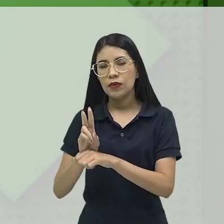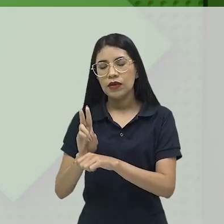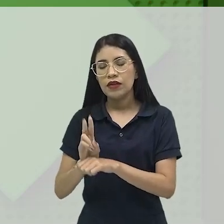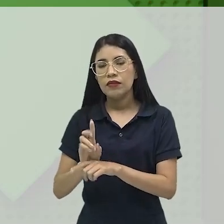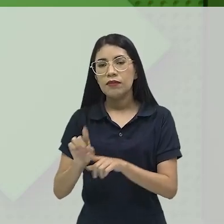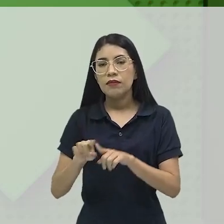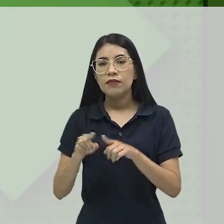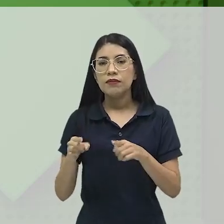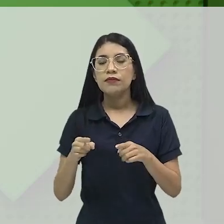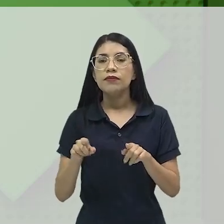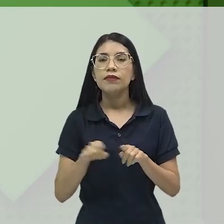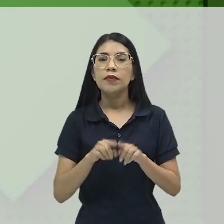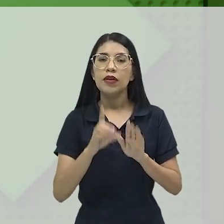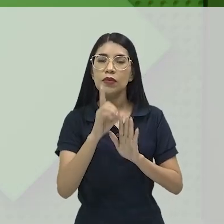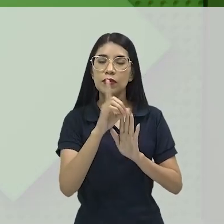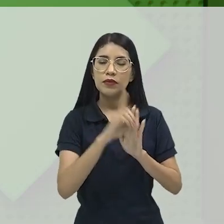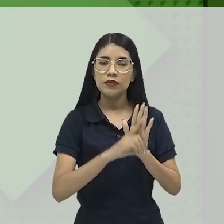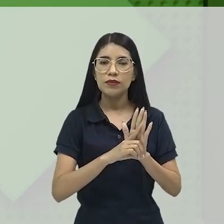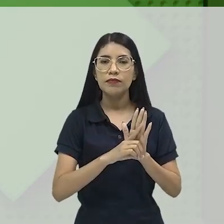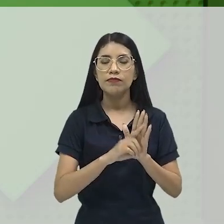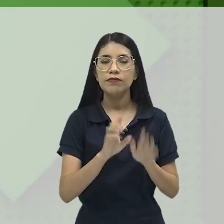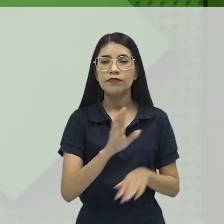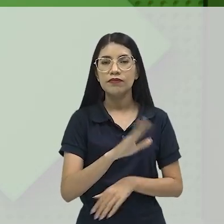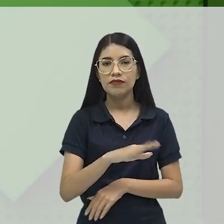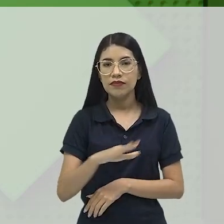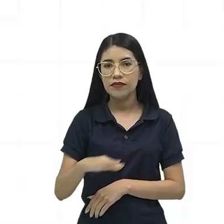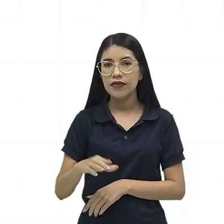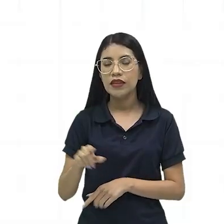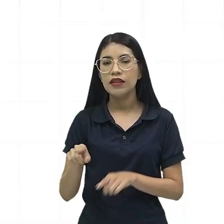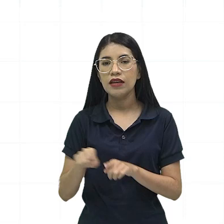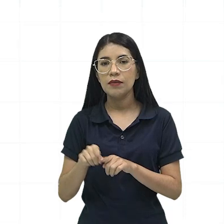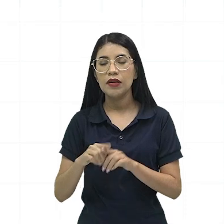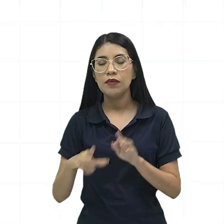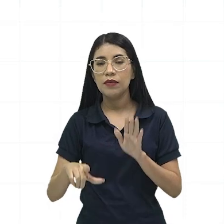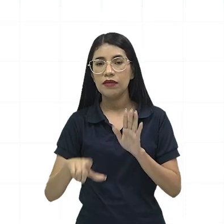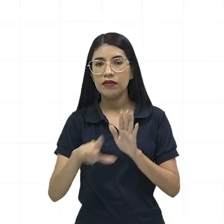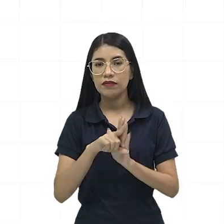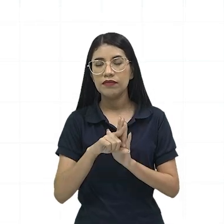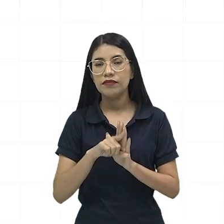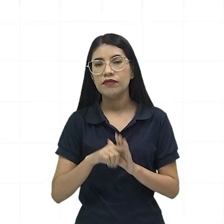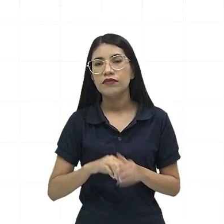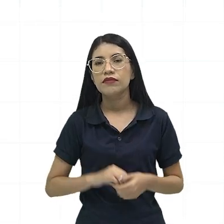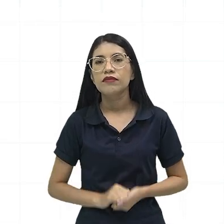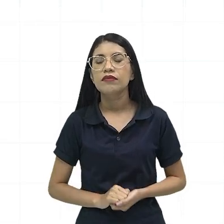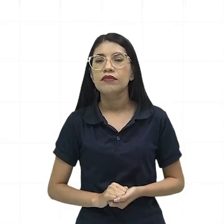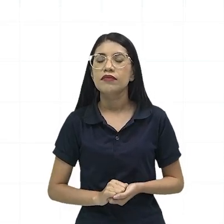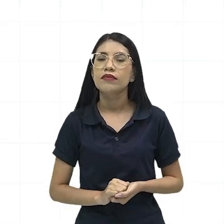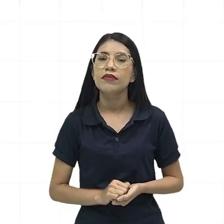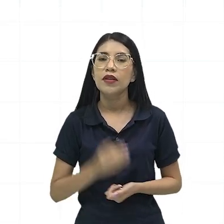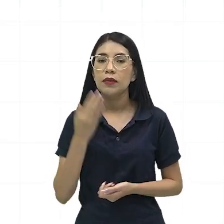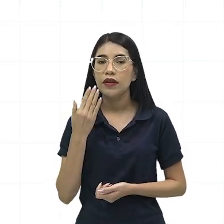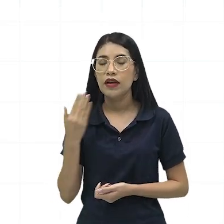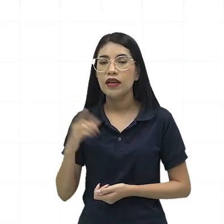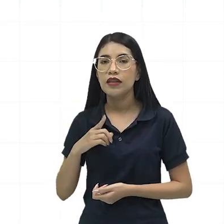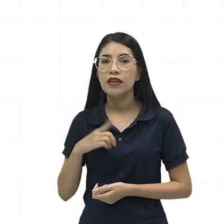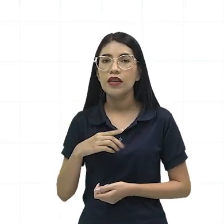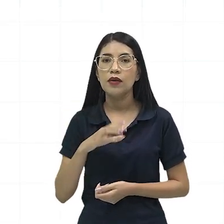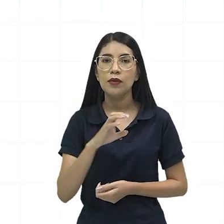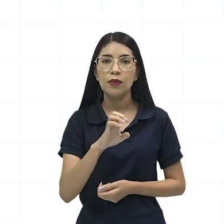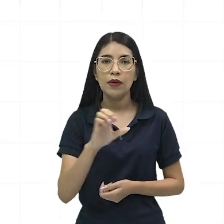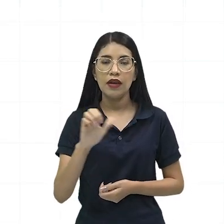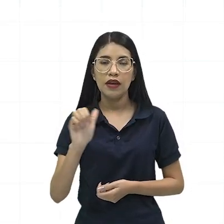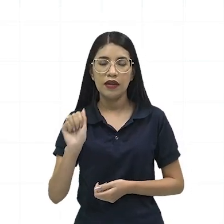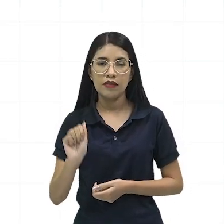Isso também, além de ser um direito dessa criança, está previsto por lei. Então a gente vê aí que existe o Estatuto